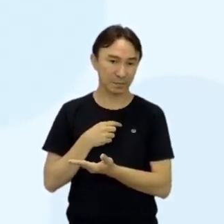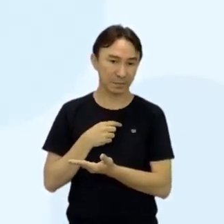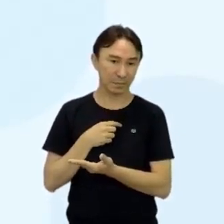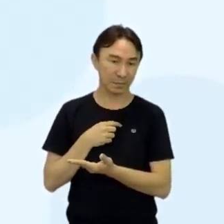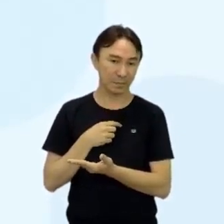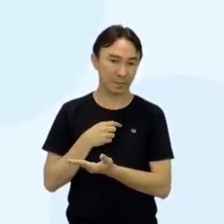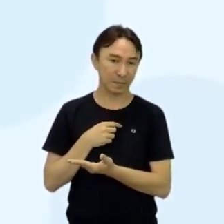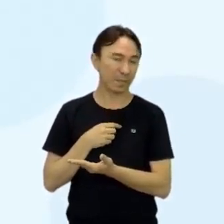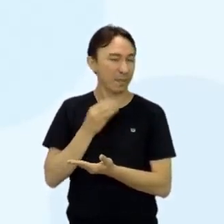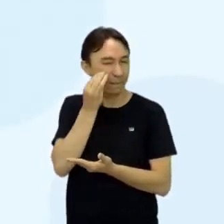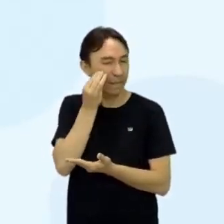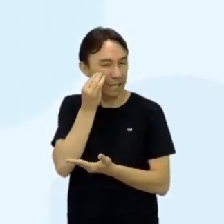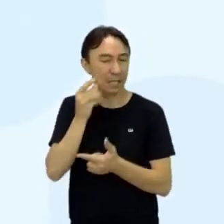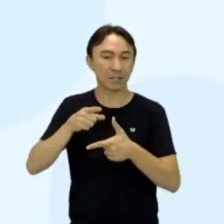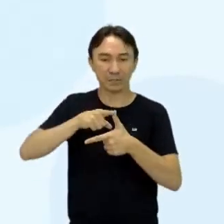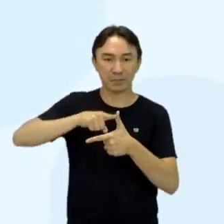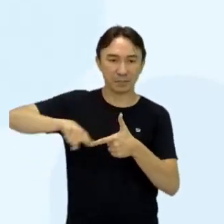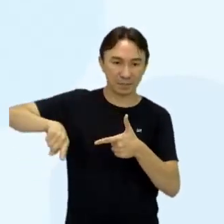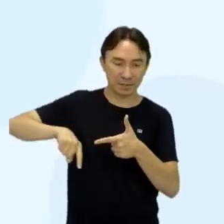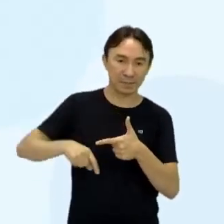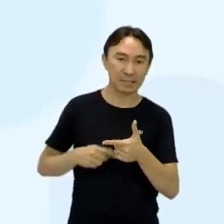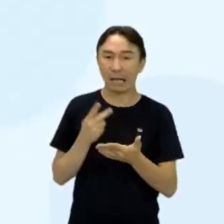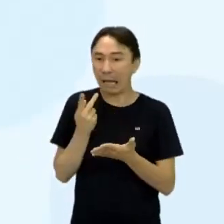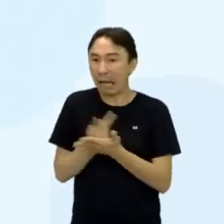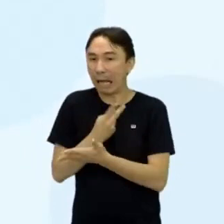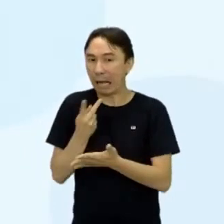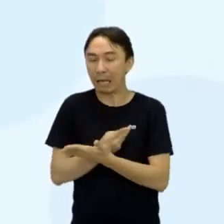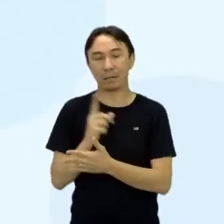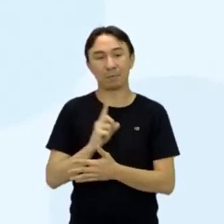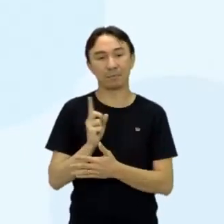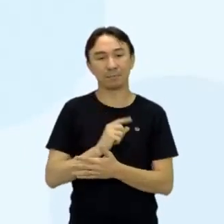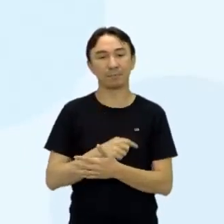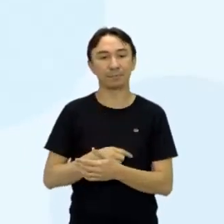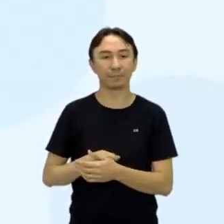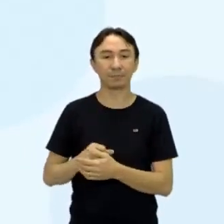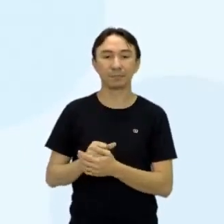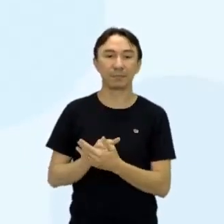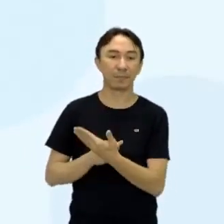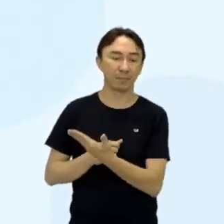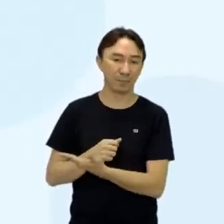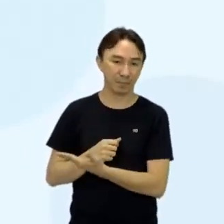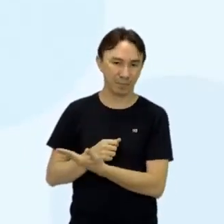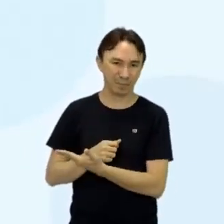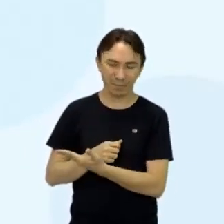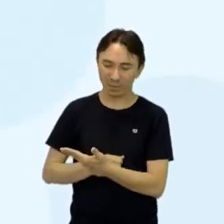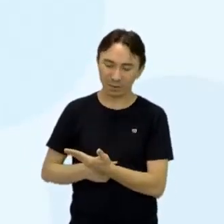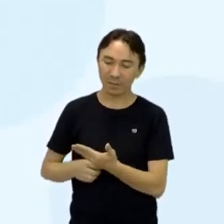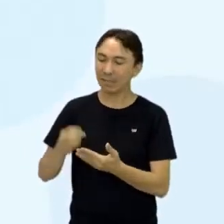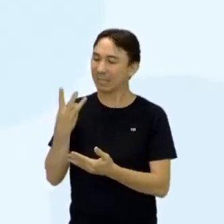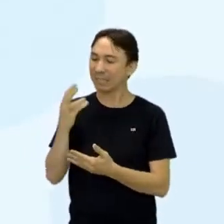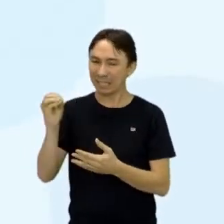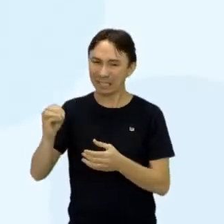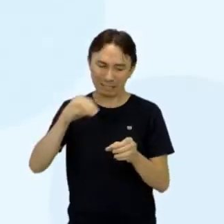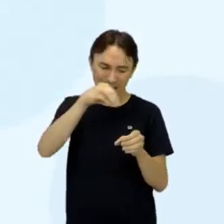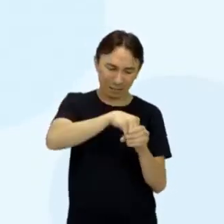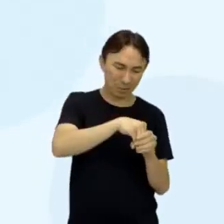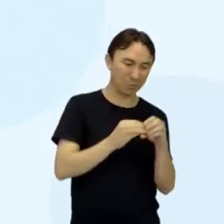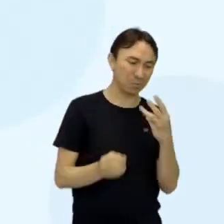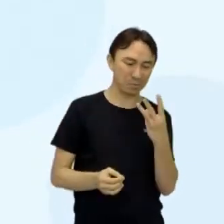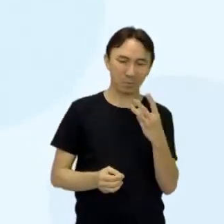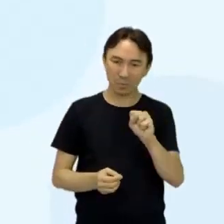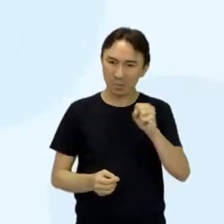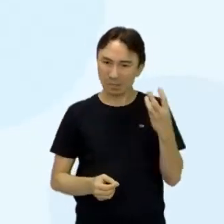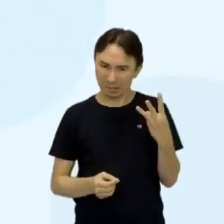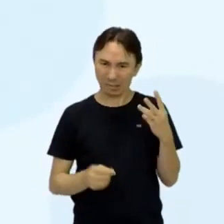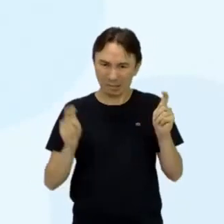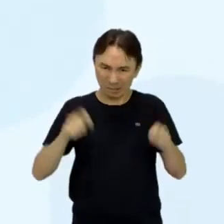certo? Tomara que eu não erre aqui nenhuma tabuada. Então, olha lá, o 300 cabe no 83? Não cabe, ó. Como que